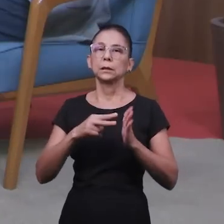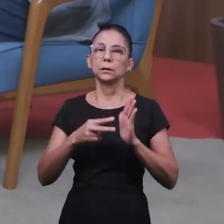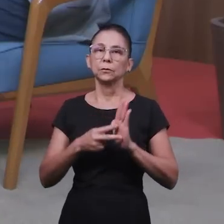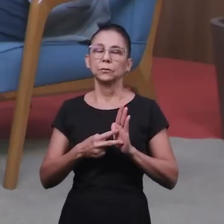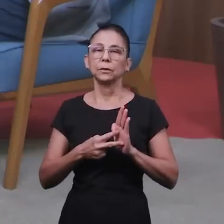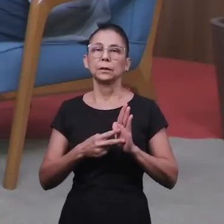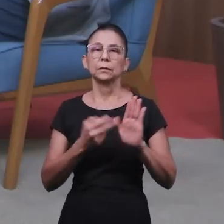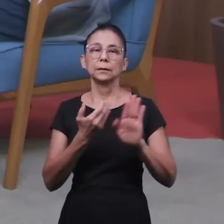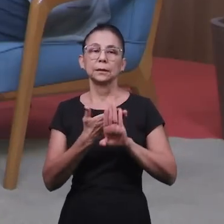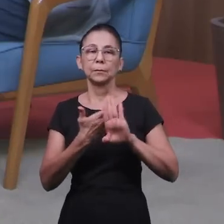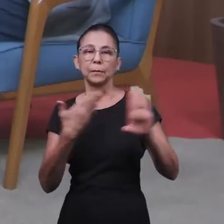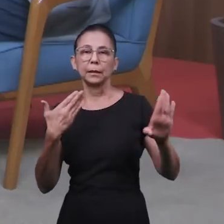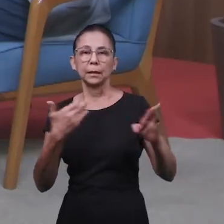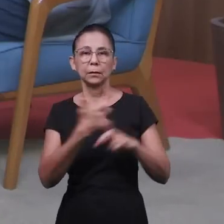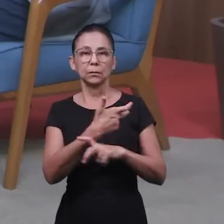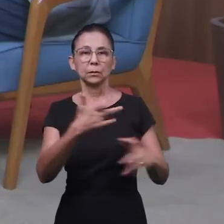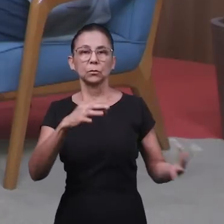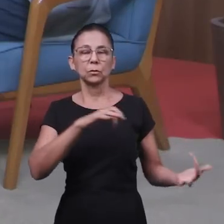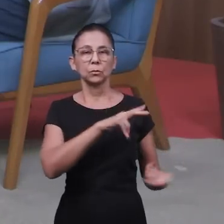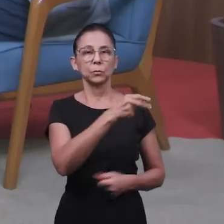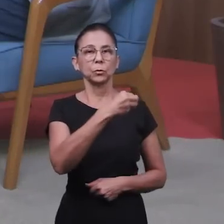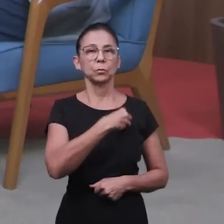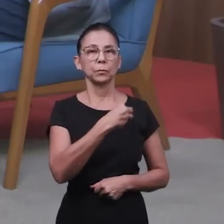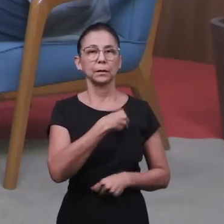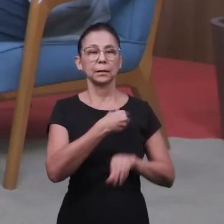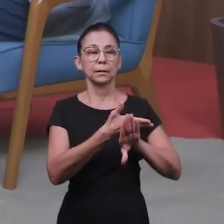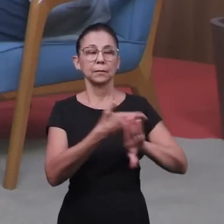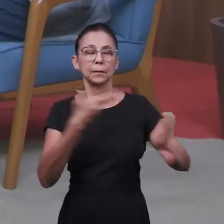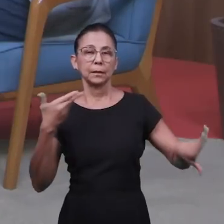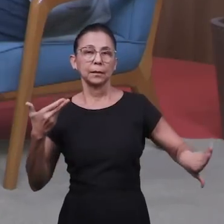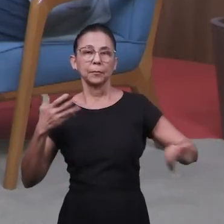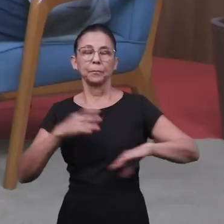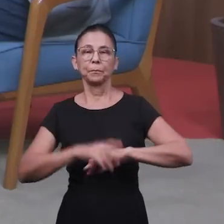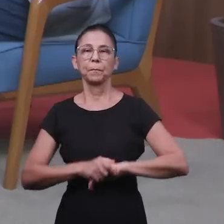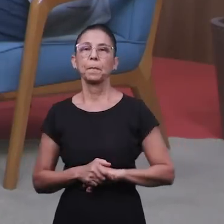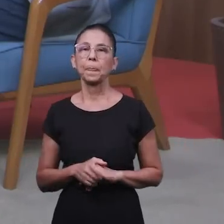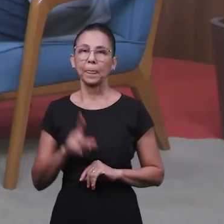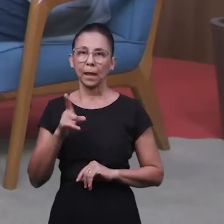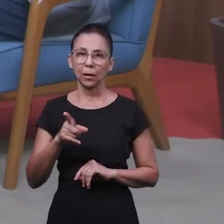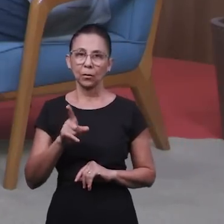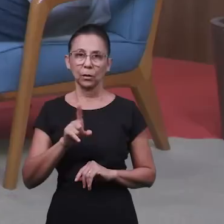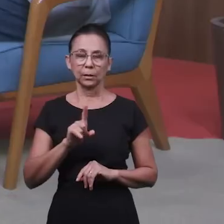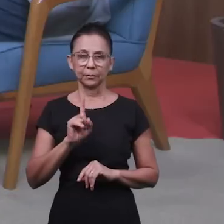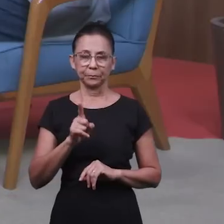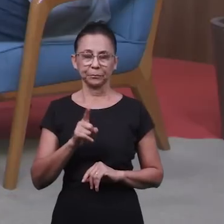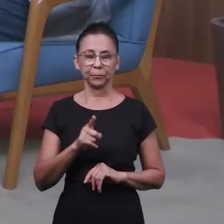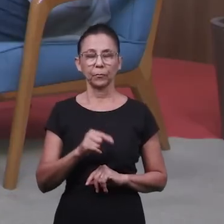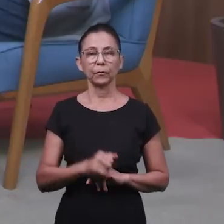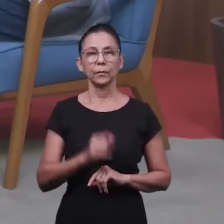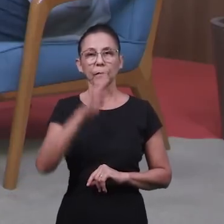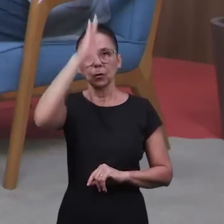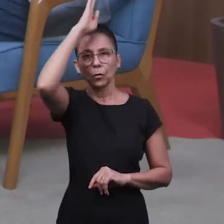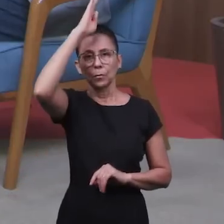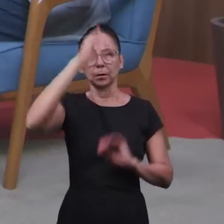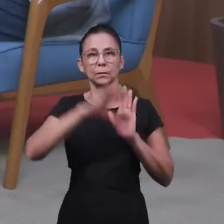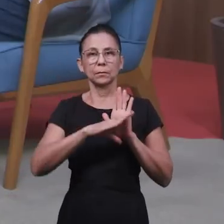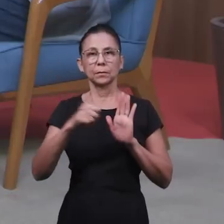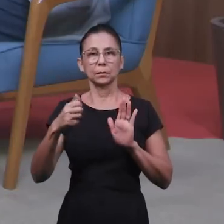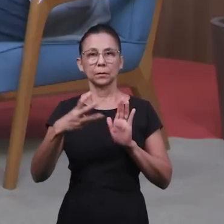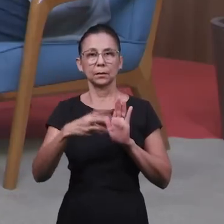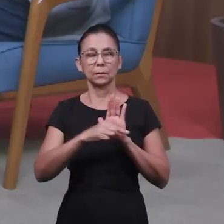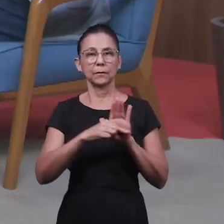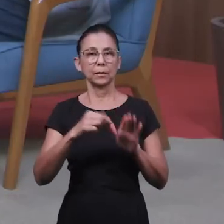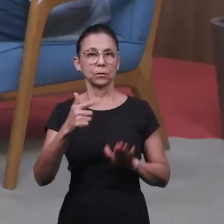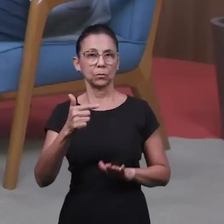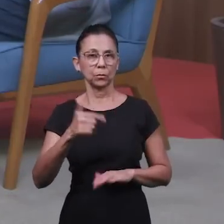separado. Agora eu vou fazer o seguinte, eu vou inverter a ordem. Eu vou trazer um texto de Romanos capítulo 6, verso 12, porque a